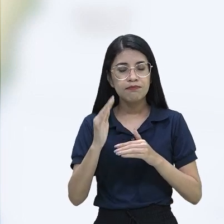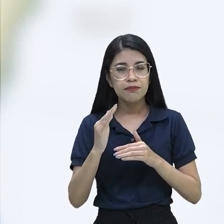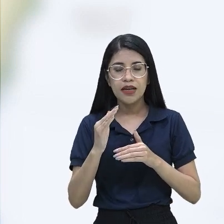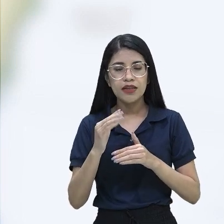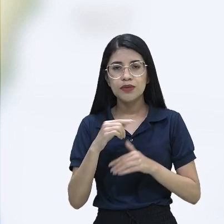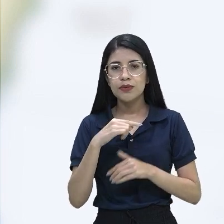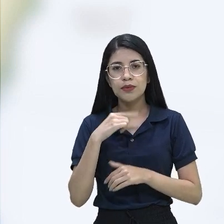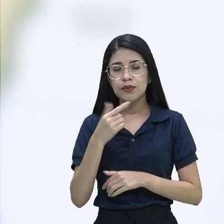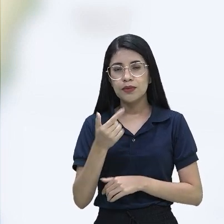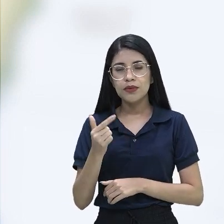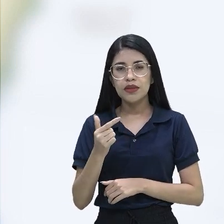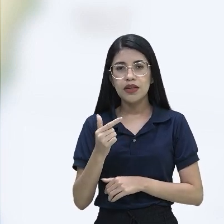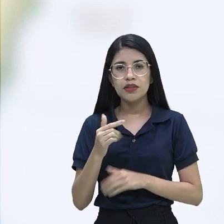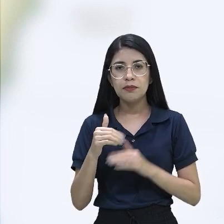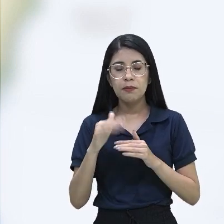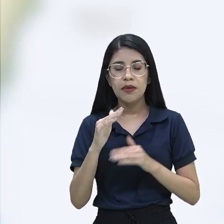os